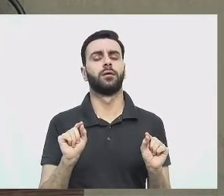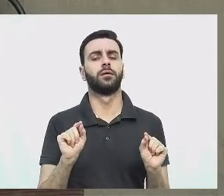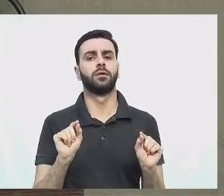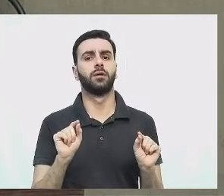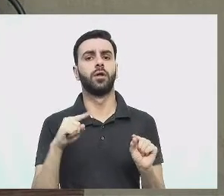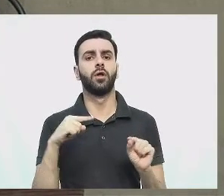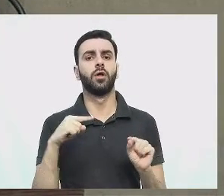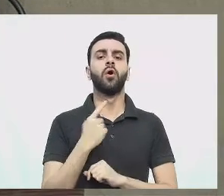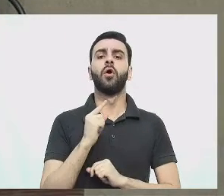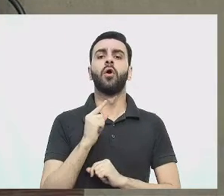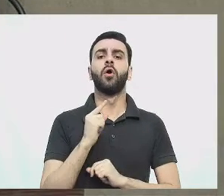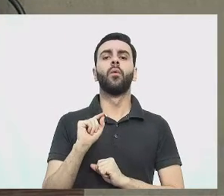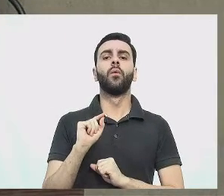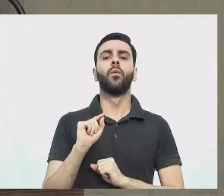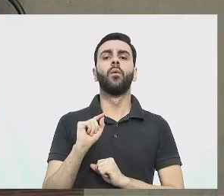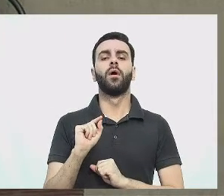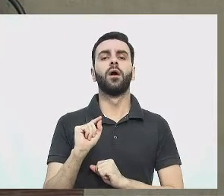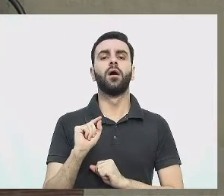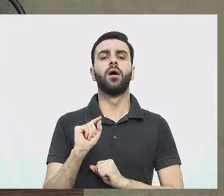nós não